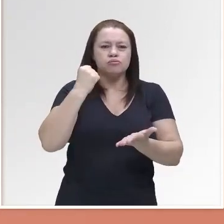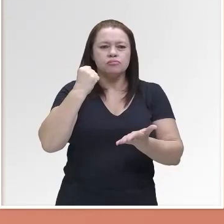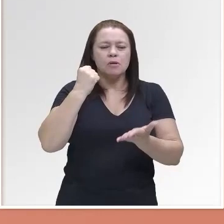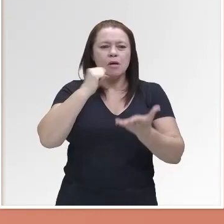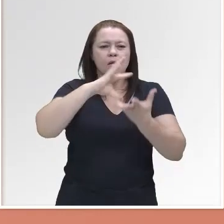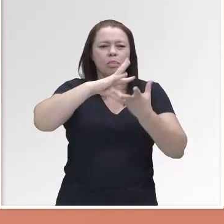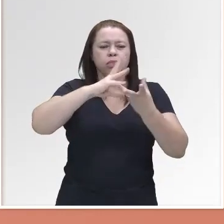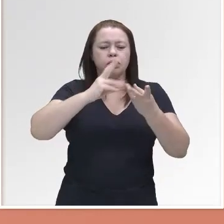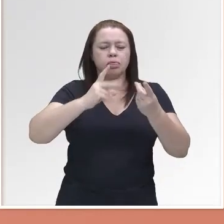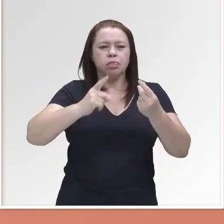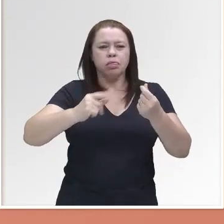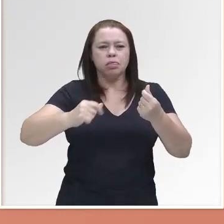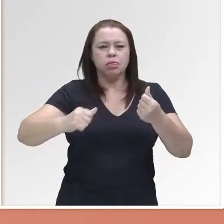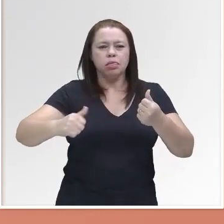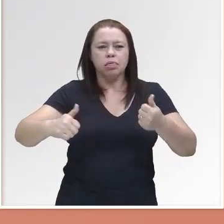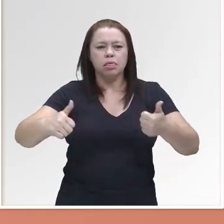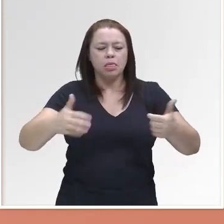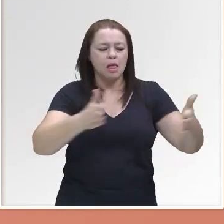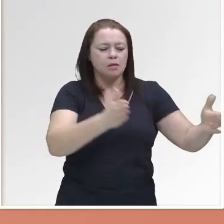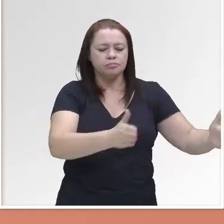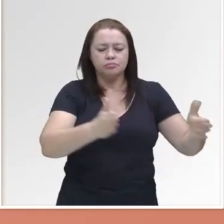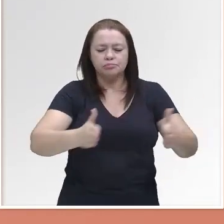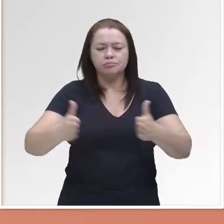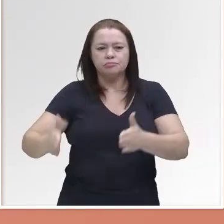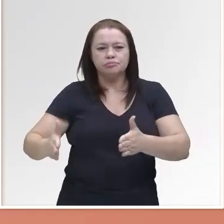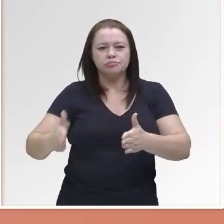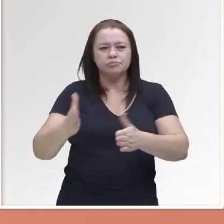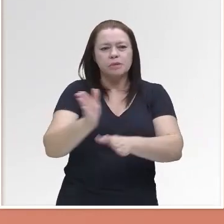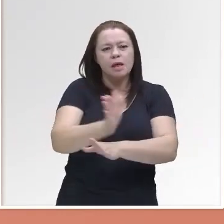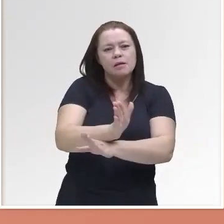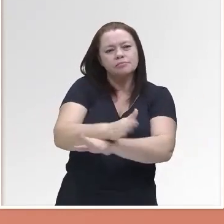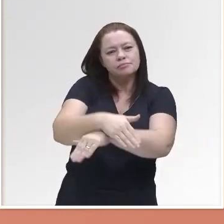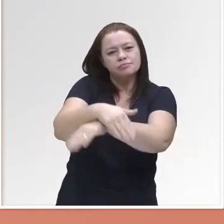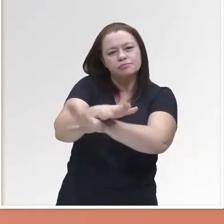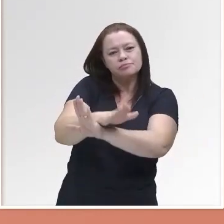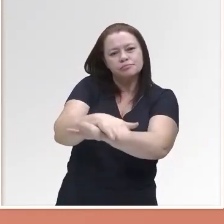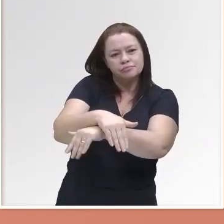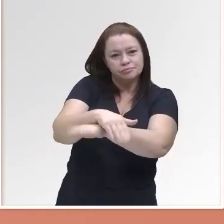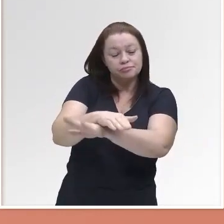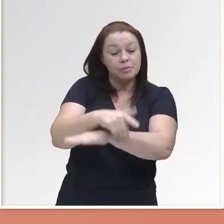os tesouros de Ariel, deixando-a